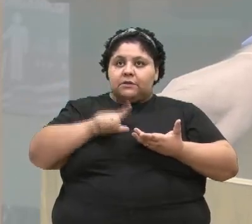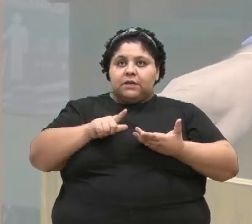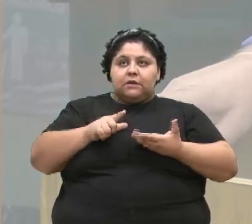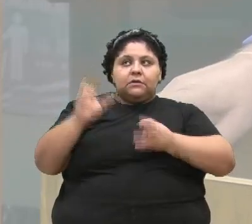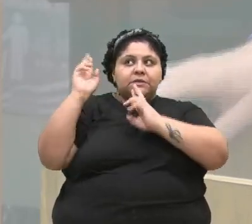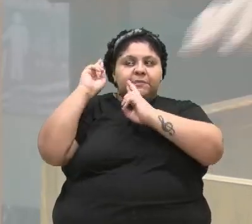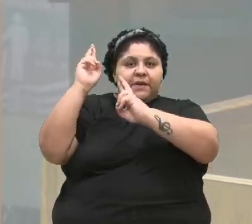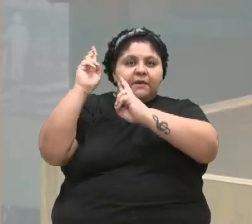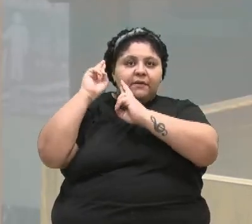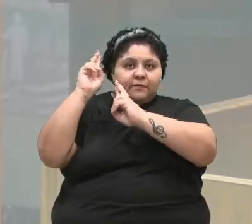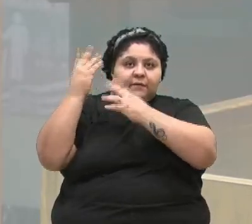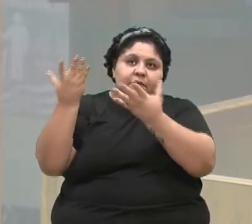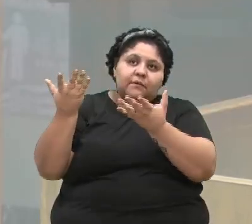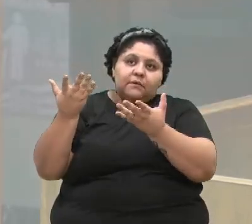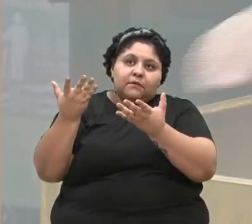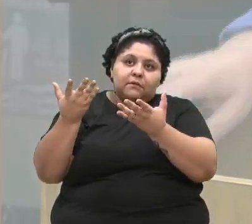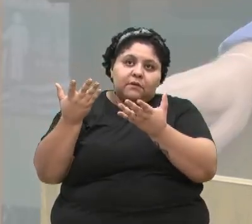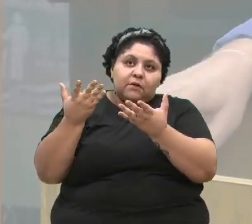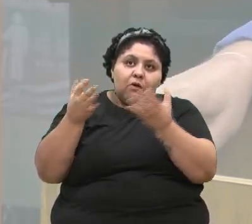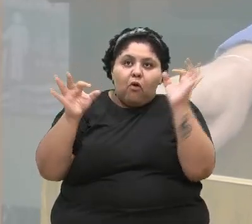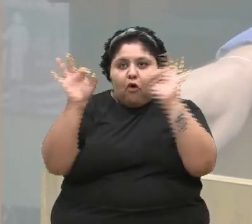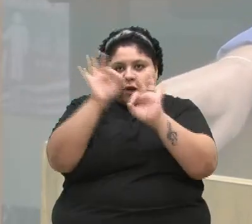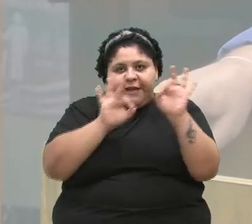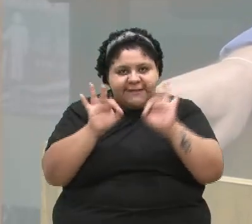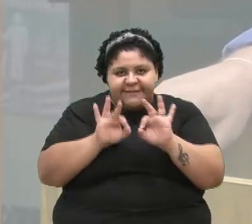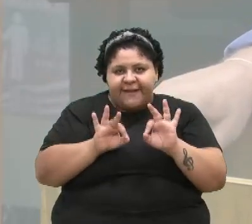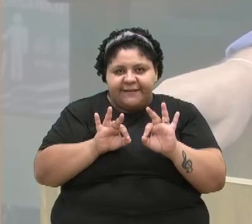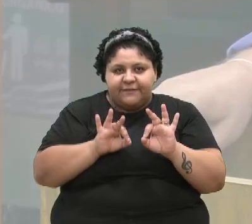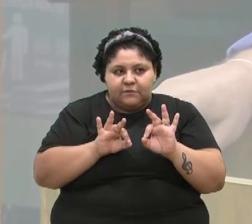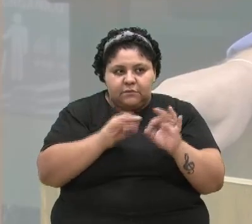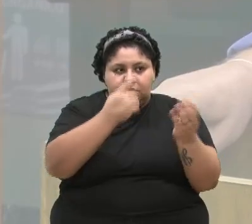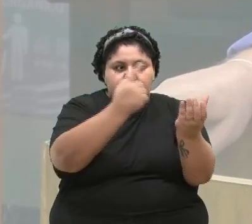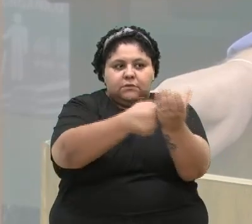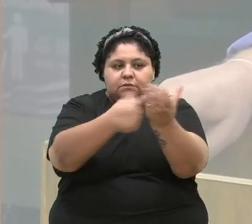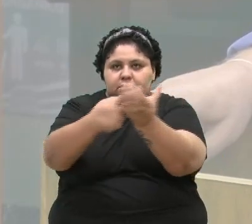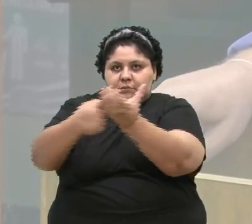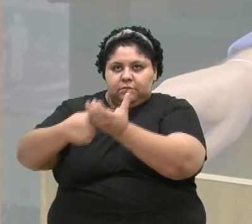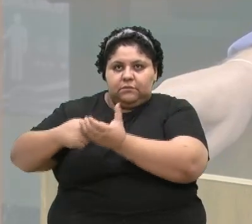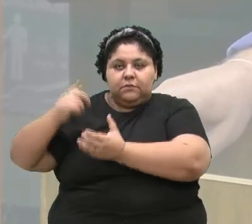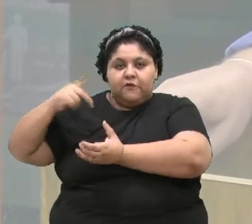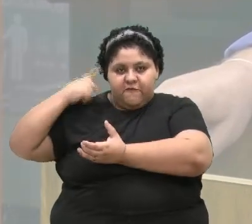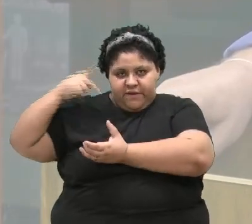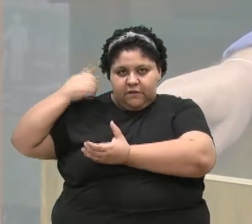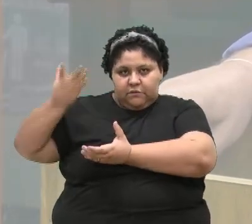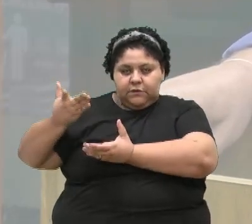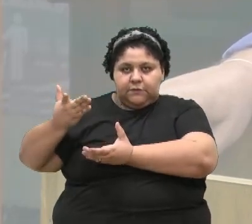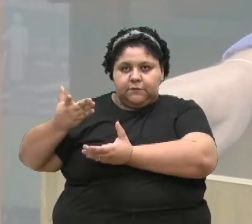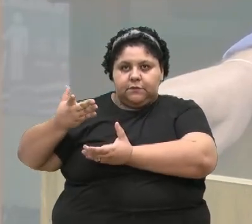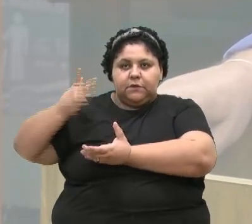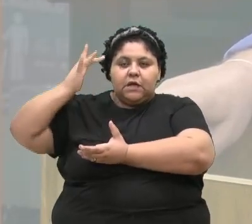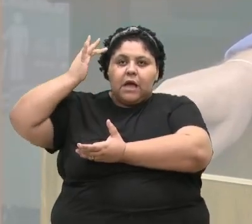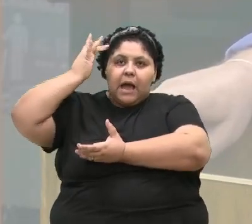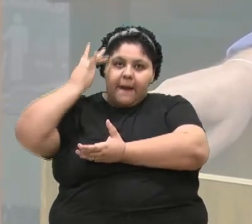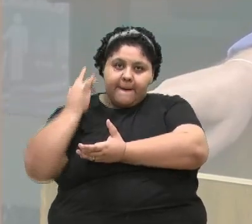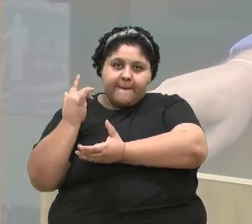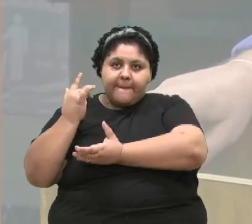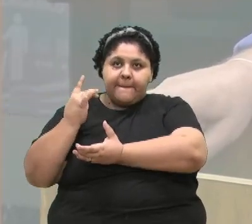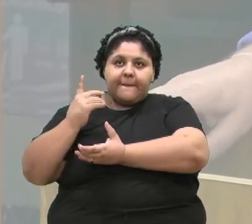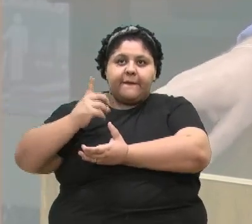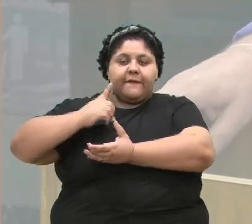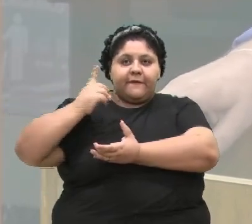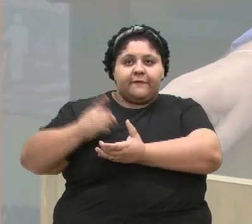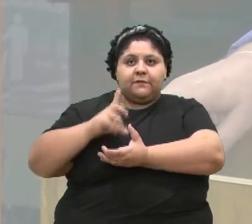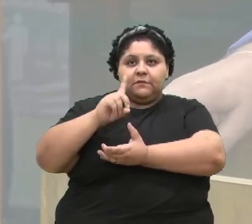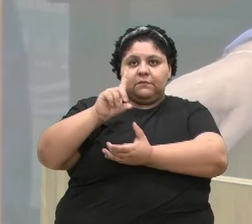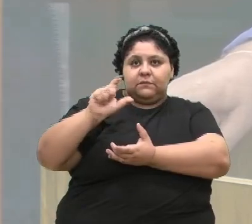expectativa, pelo menos está no roteiro nosso, vereadorada. Amanhã, a deputada Daiane